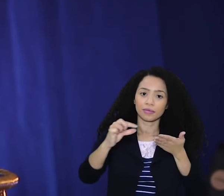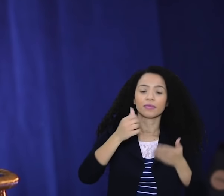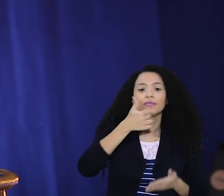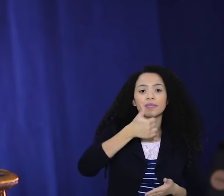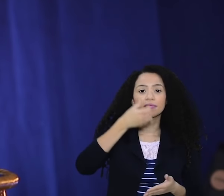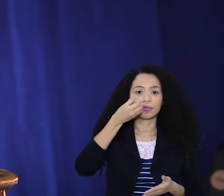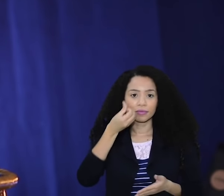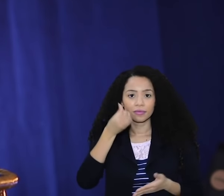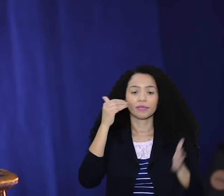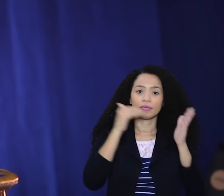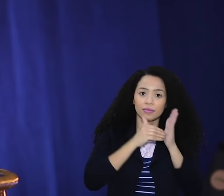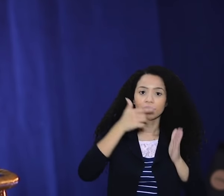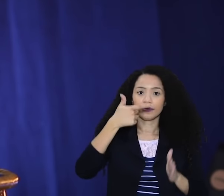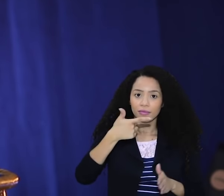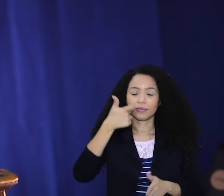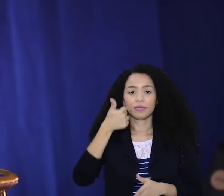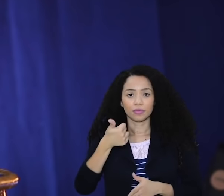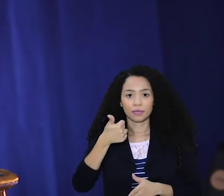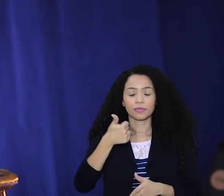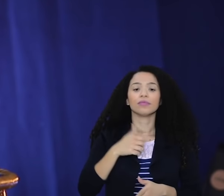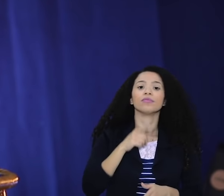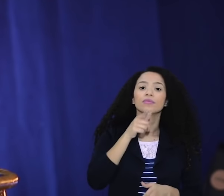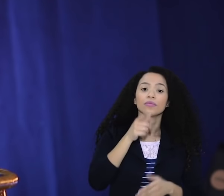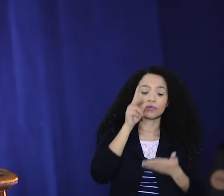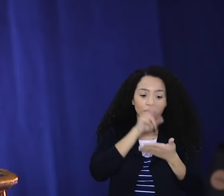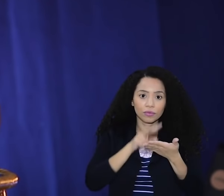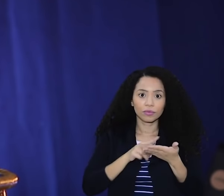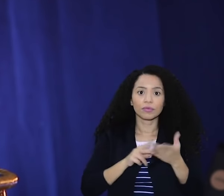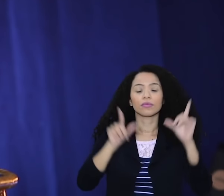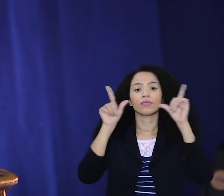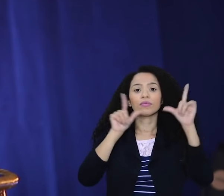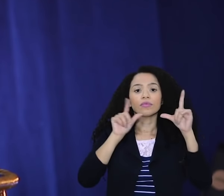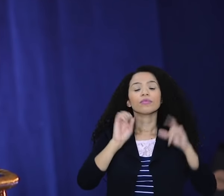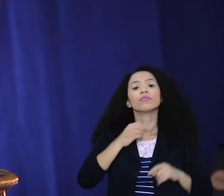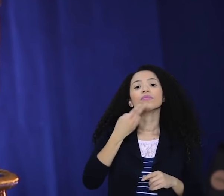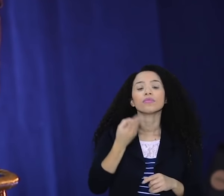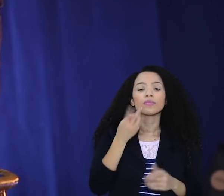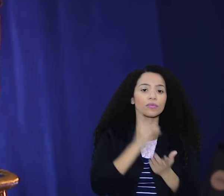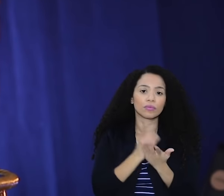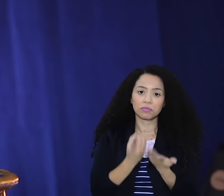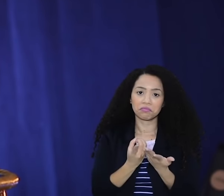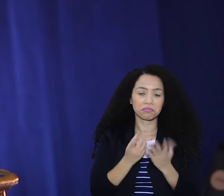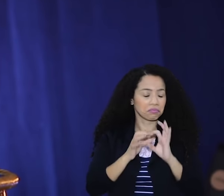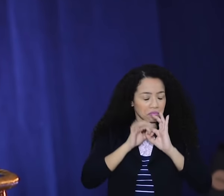Você pode ler pela tela ou pela sua Bíblia, como achar melhor. Acompanhe conosco a leitura.